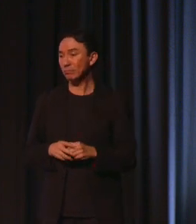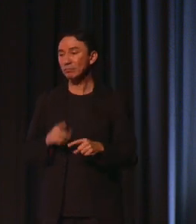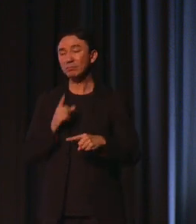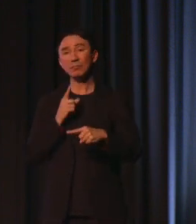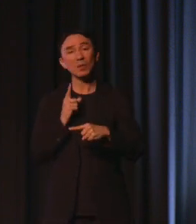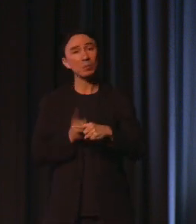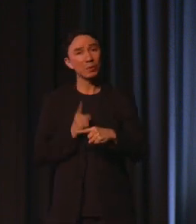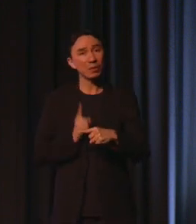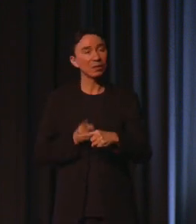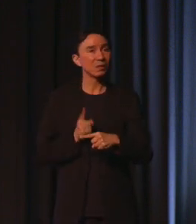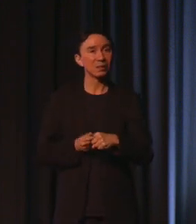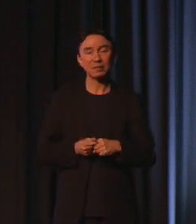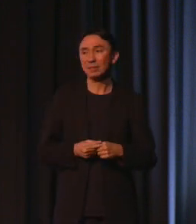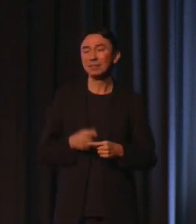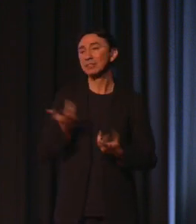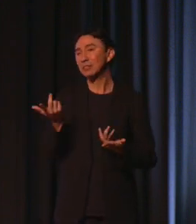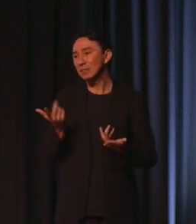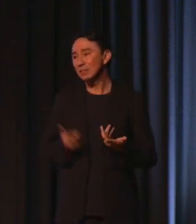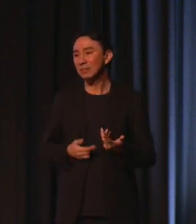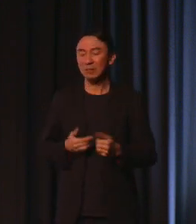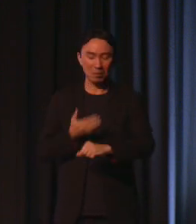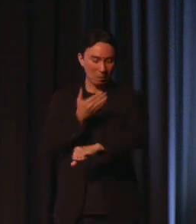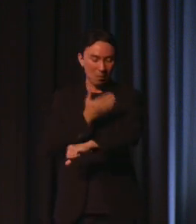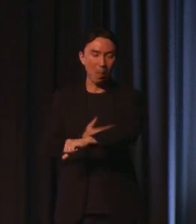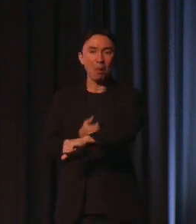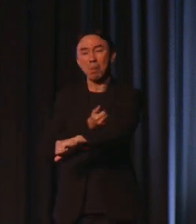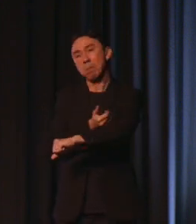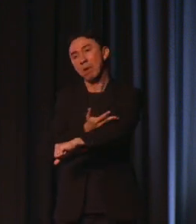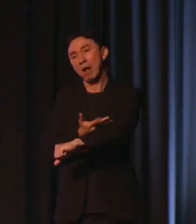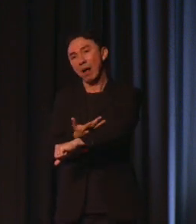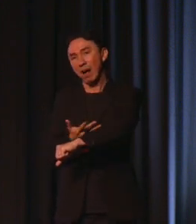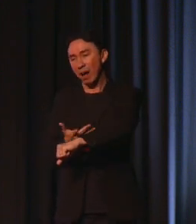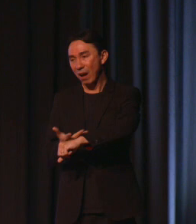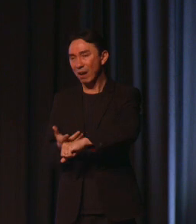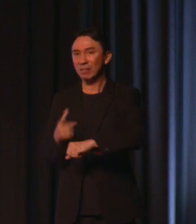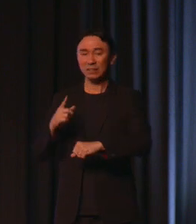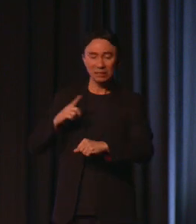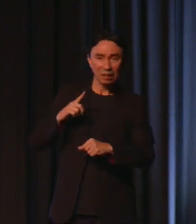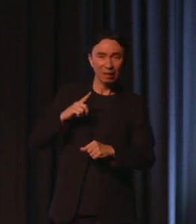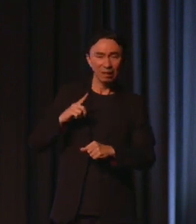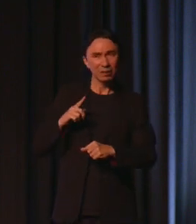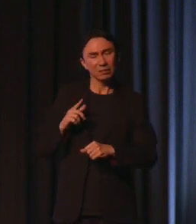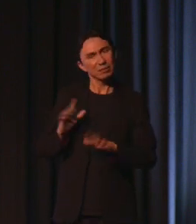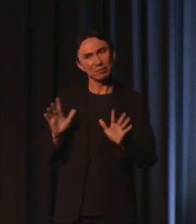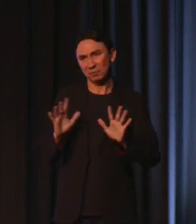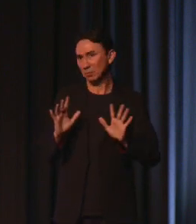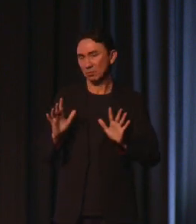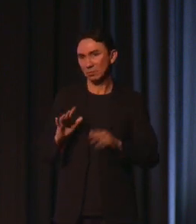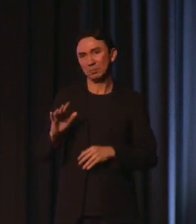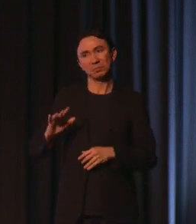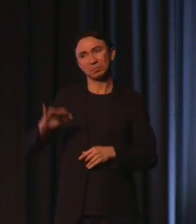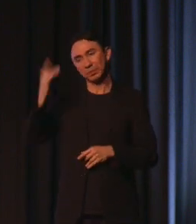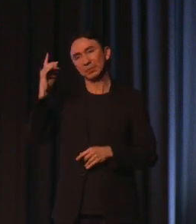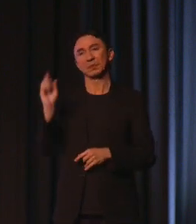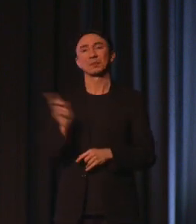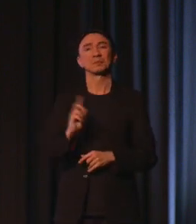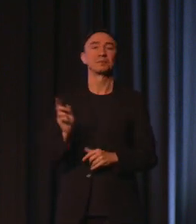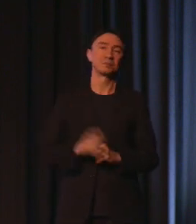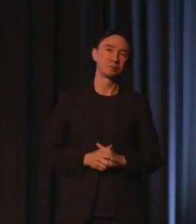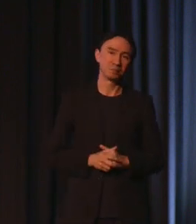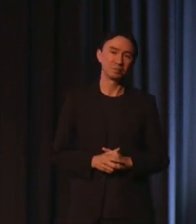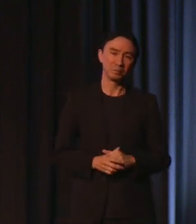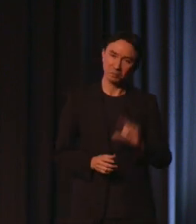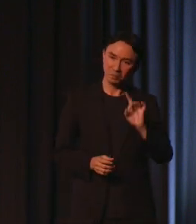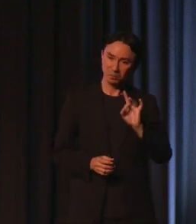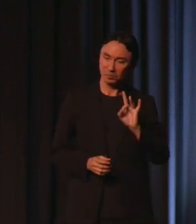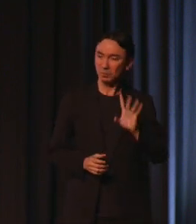não existe isso de a hemofilia sangrar a mucosa porque tem hemofilia. Não, isso não acontece. Só tem a exacerbação,